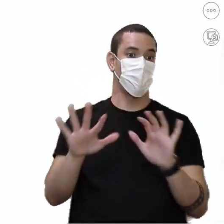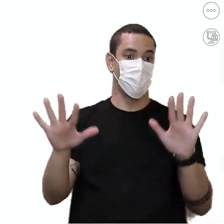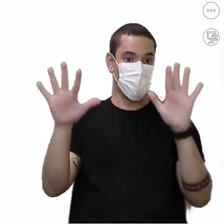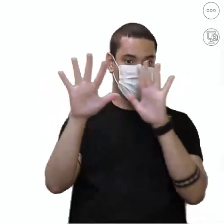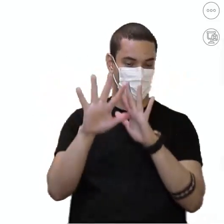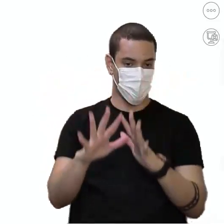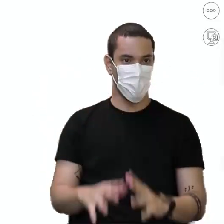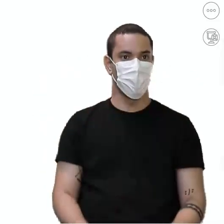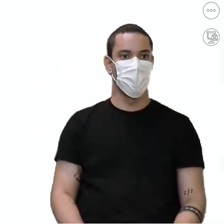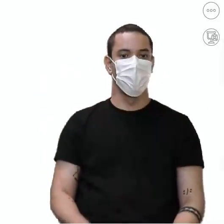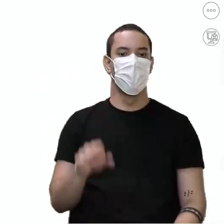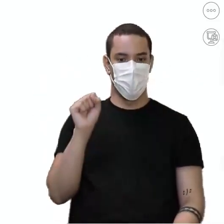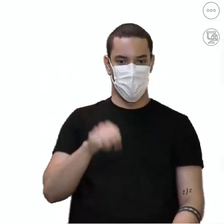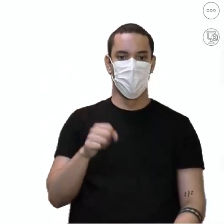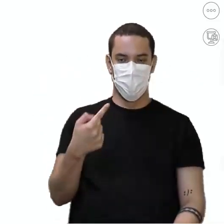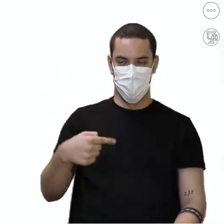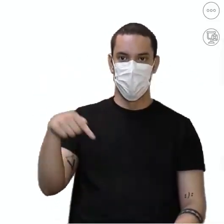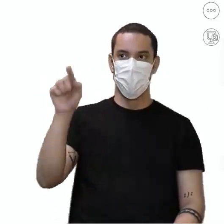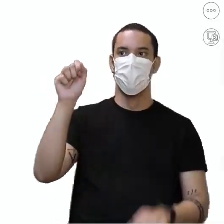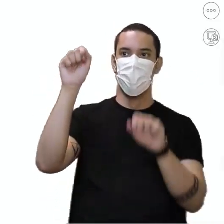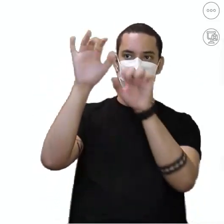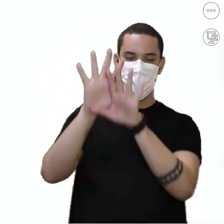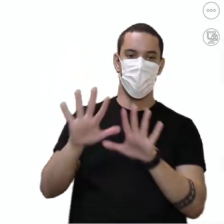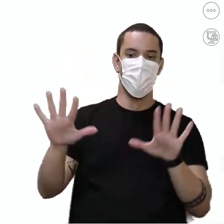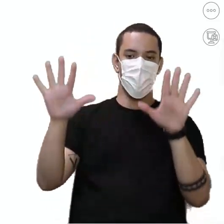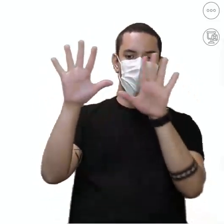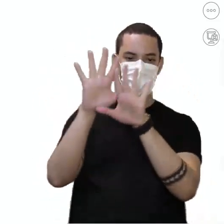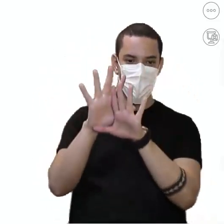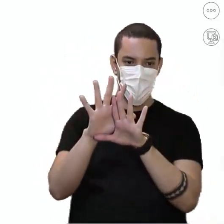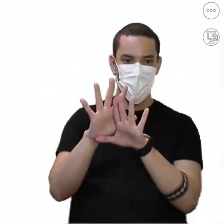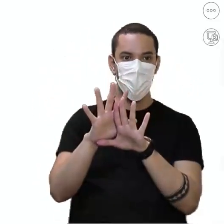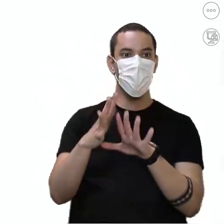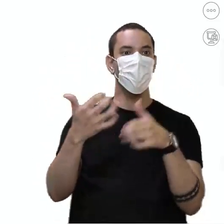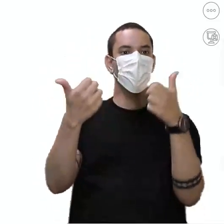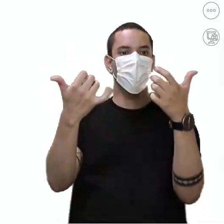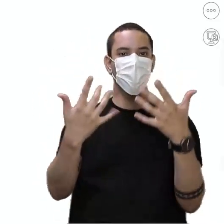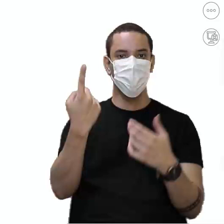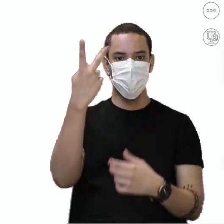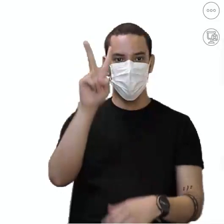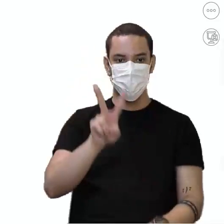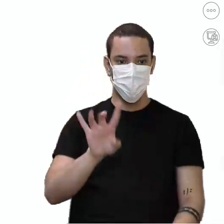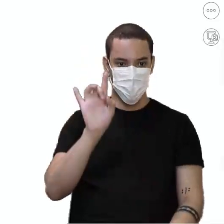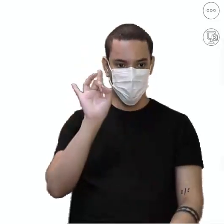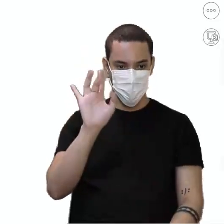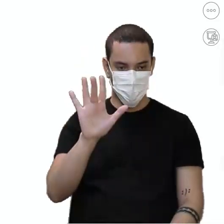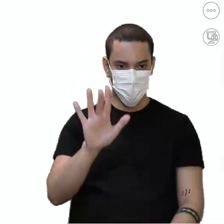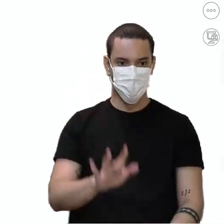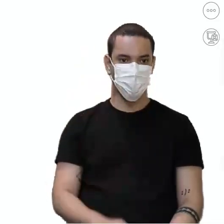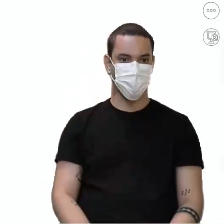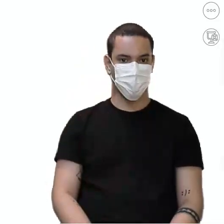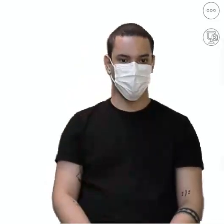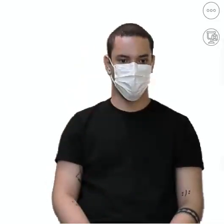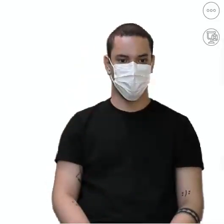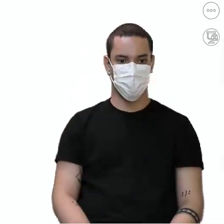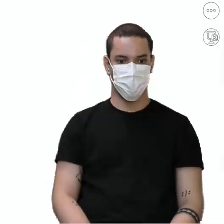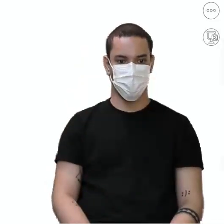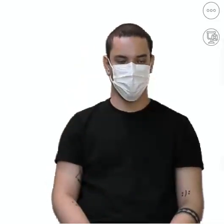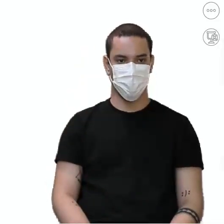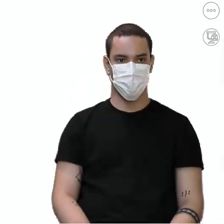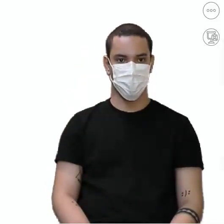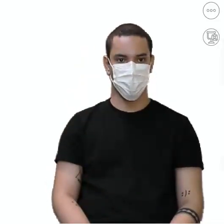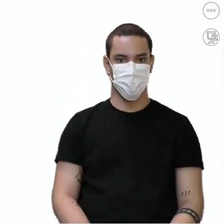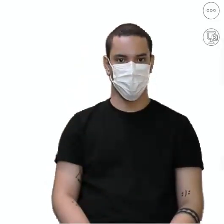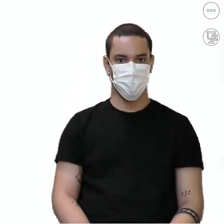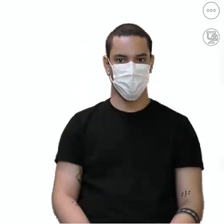yes, I've been to space. Eu fui para o espaço. Aí ele quer falar uma vez só. Então, você vai procurar aqui a palavra uma vez. Cadê